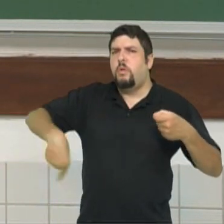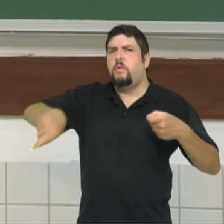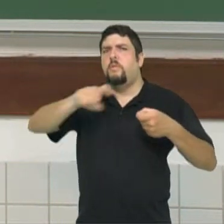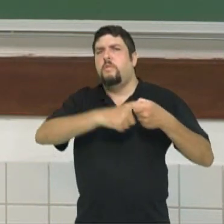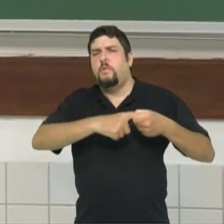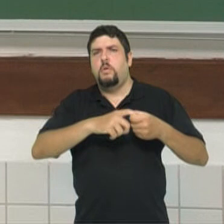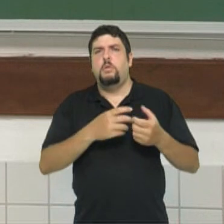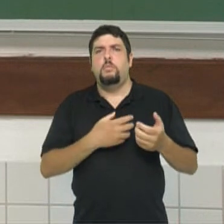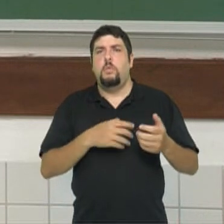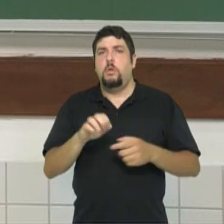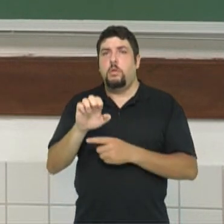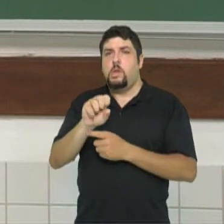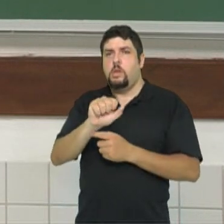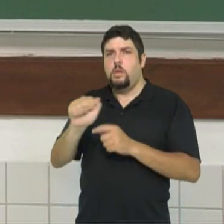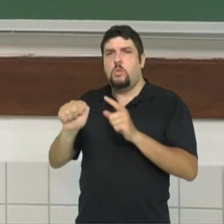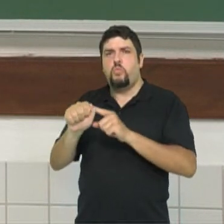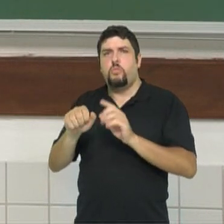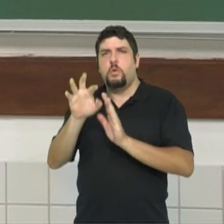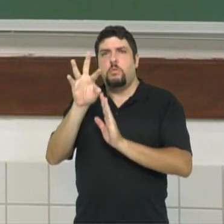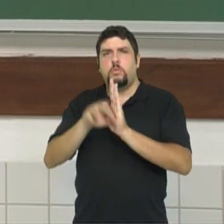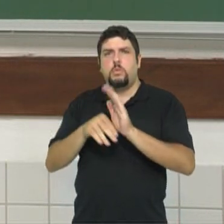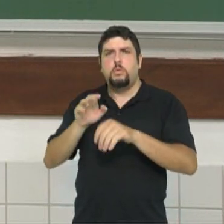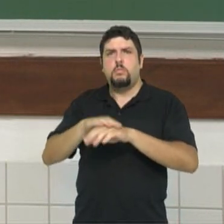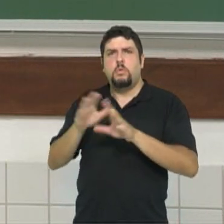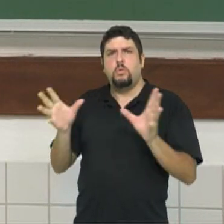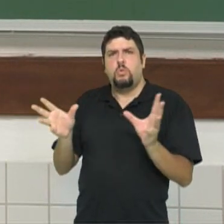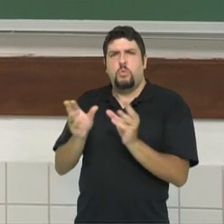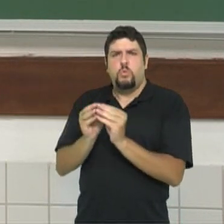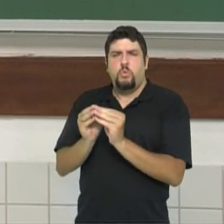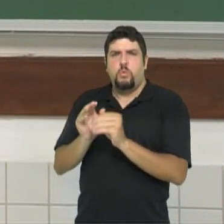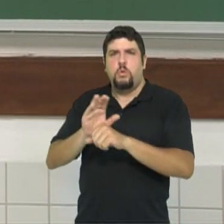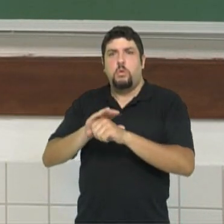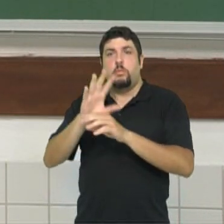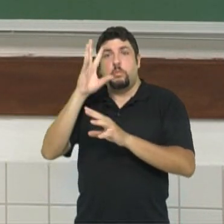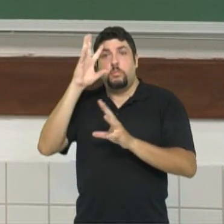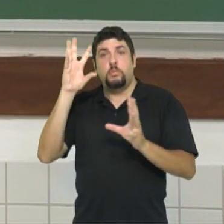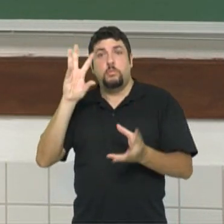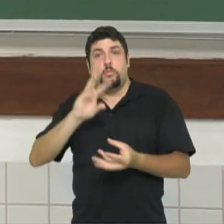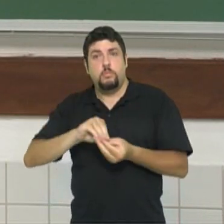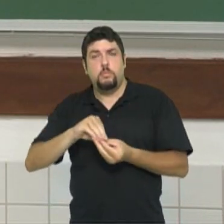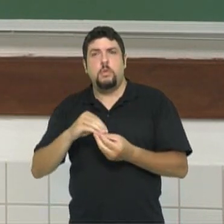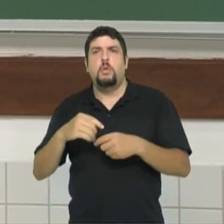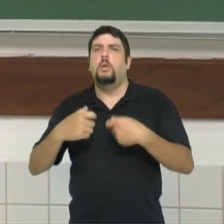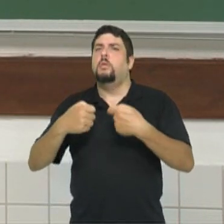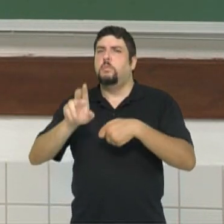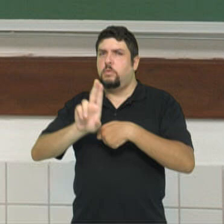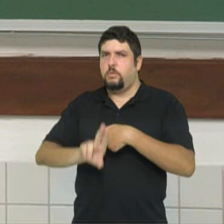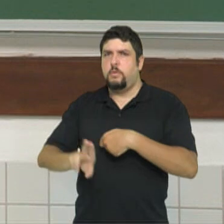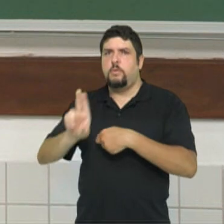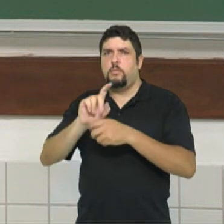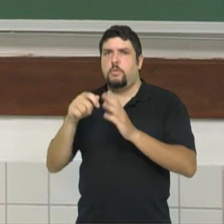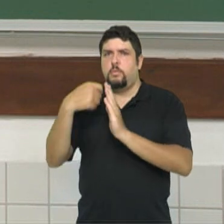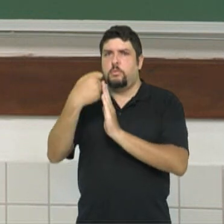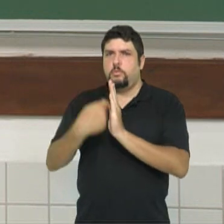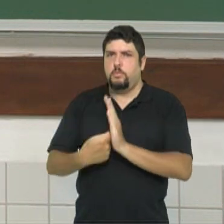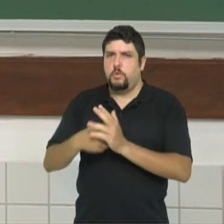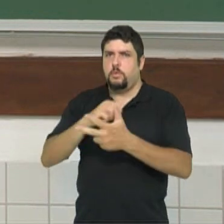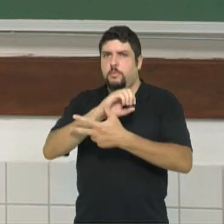deixa o seu texto mais enxuto, mais compreensível. Muito importante saber como utilizá-la em uma redação, no caso aqui do